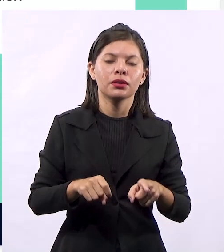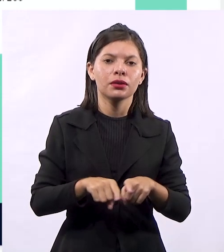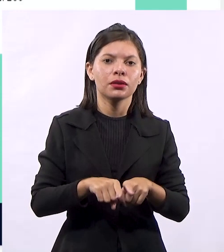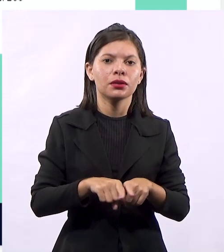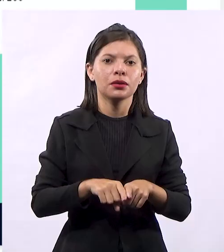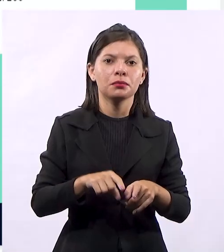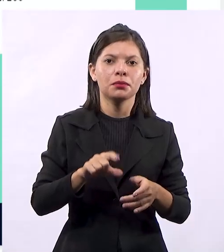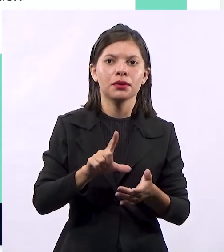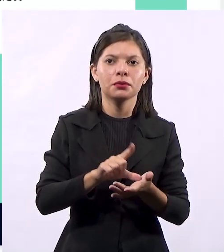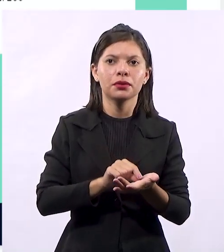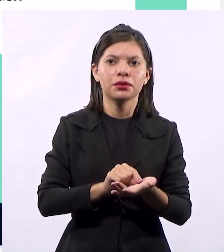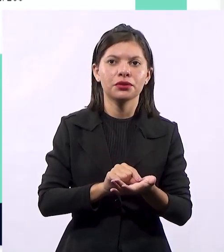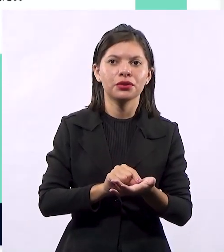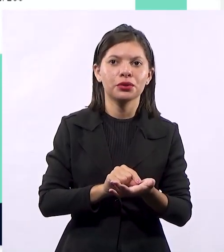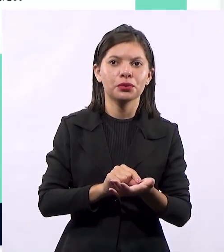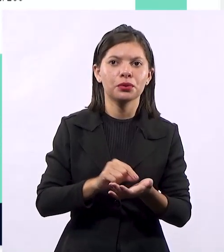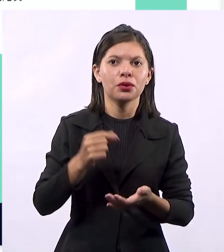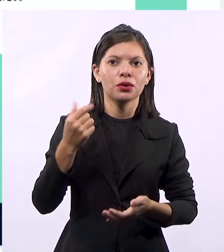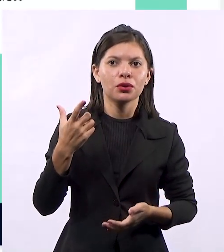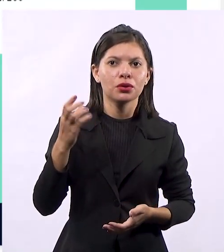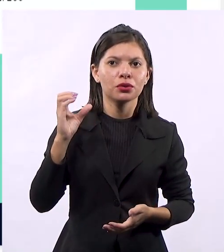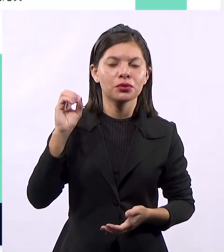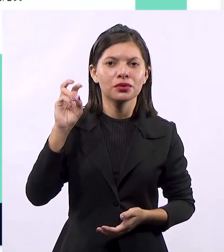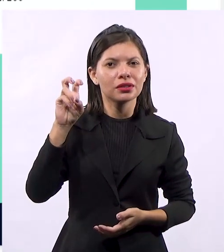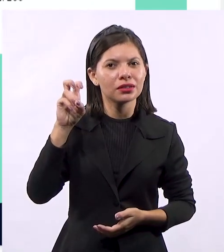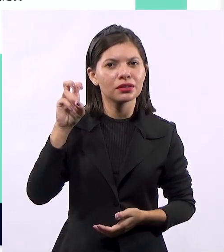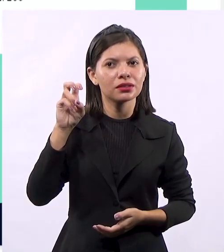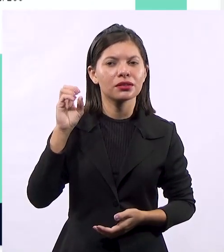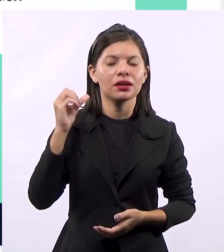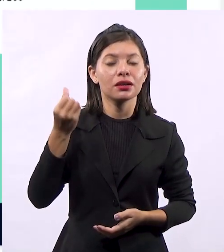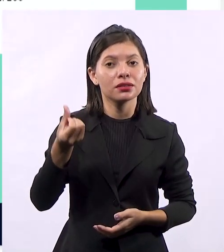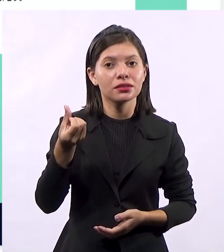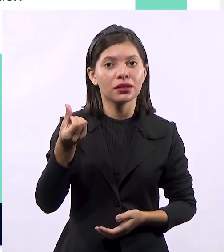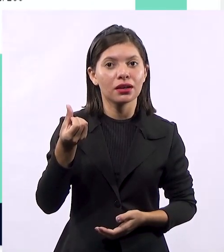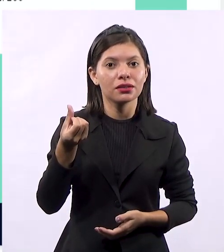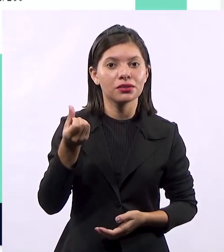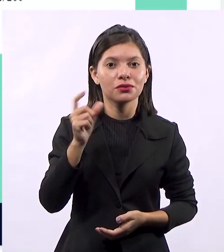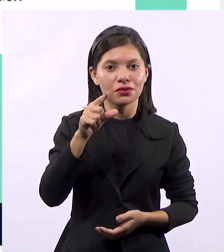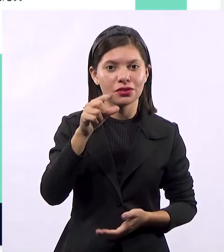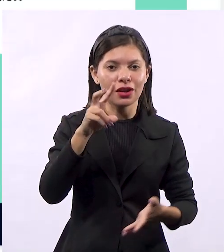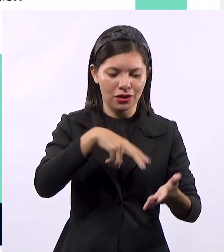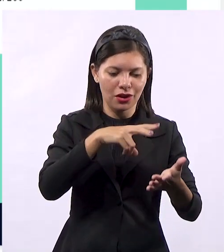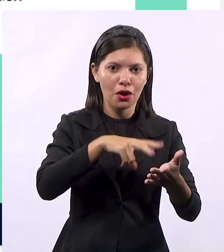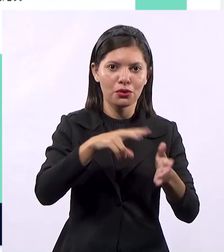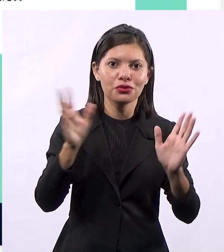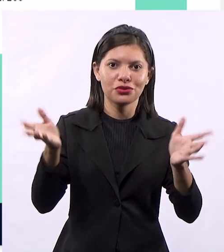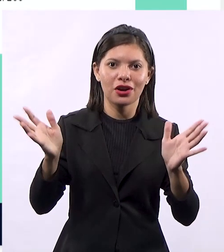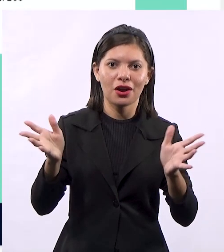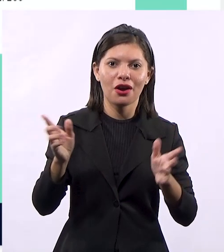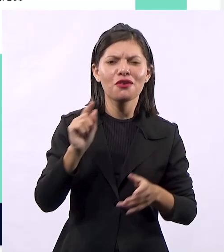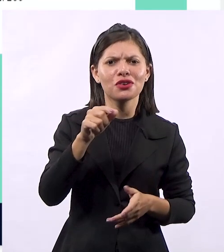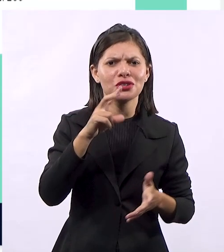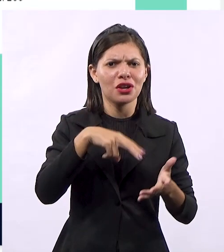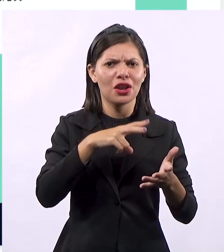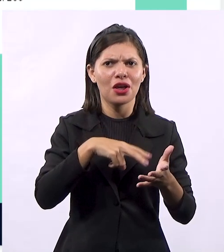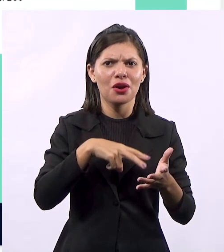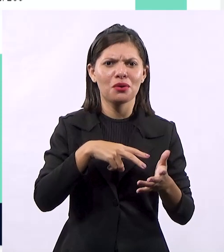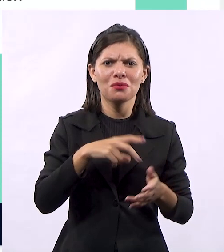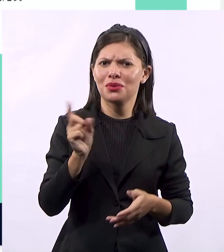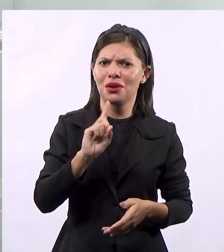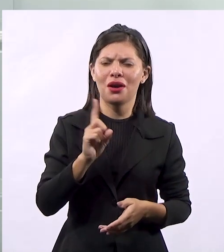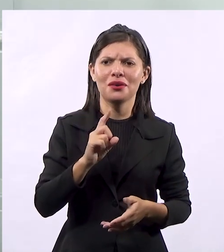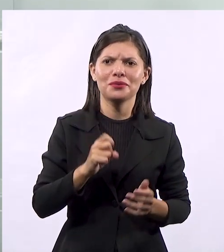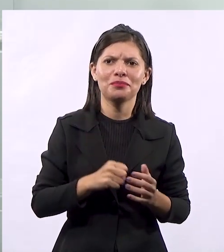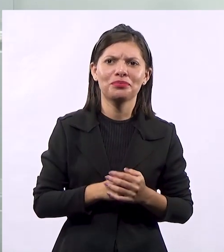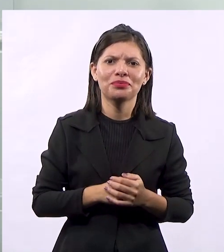dentro da Constituição, que trata da educação. Na sequência, eu vou ter a Constituição Federal, o artigo 206. E aí, você